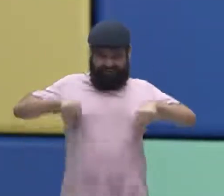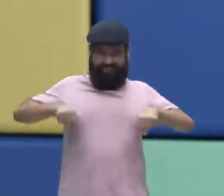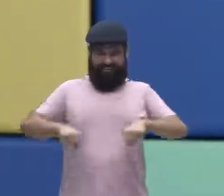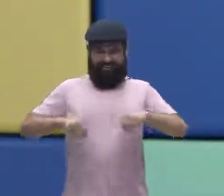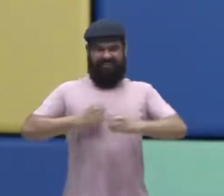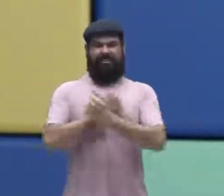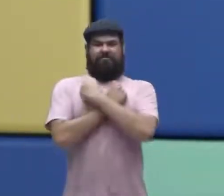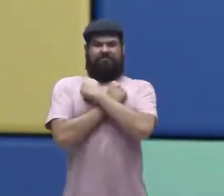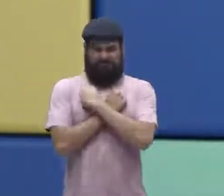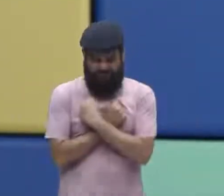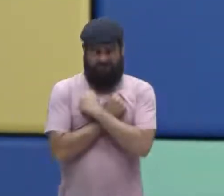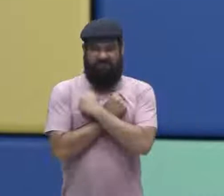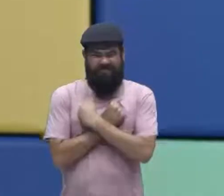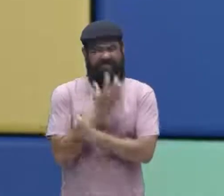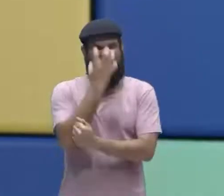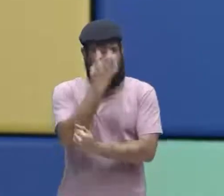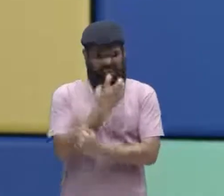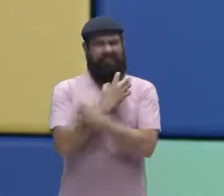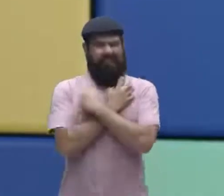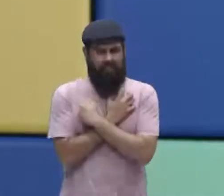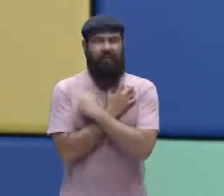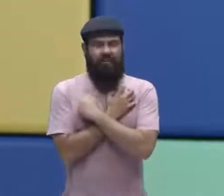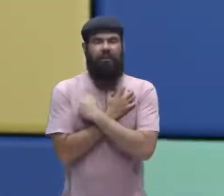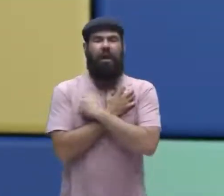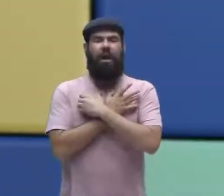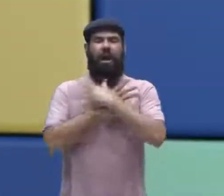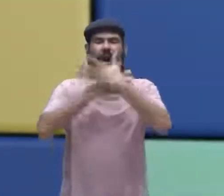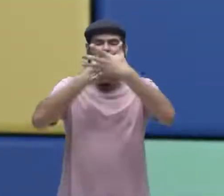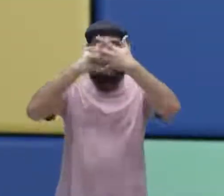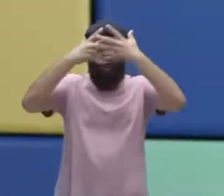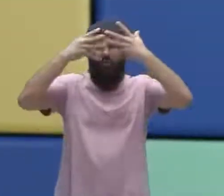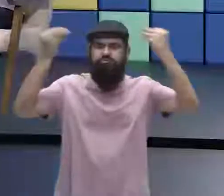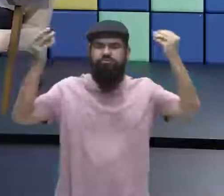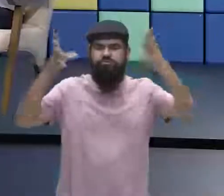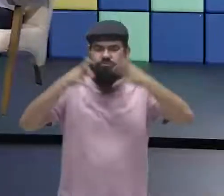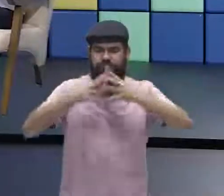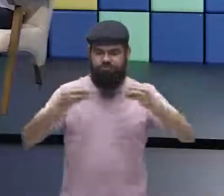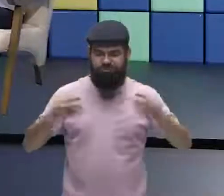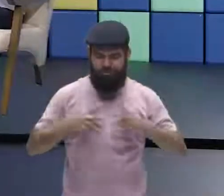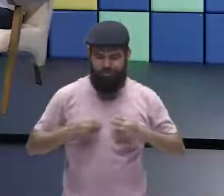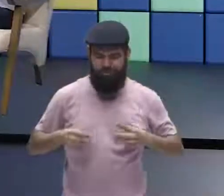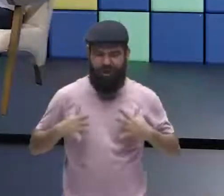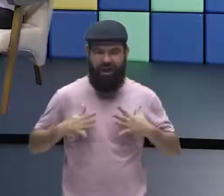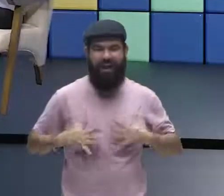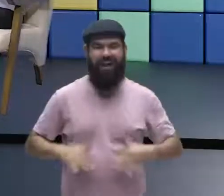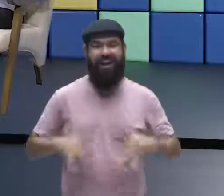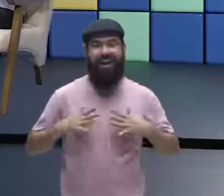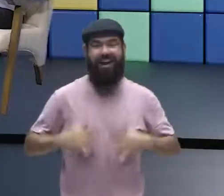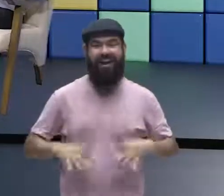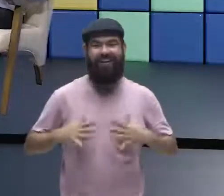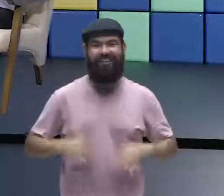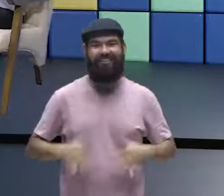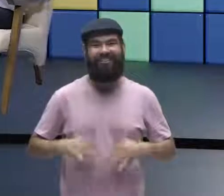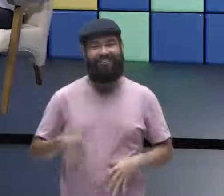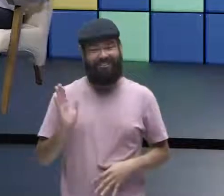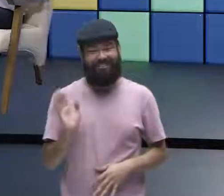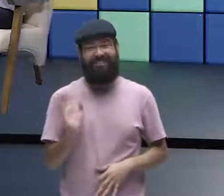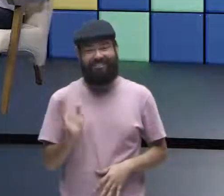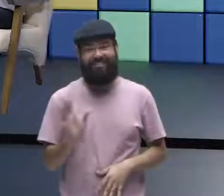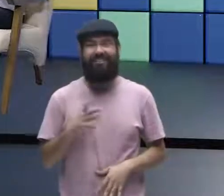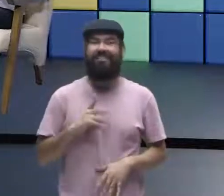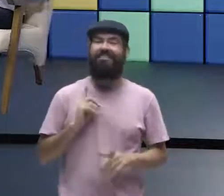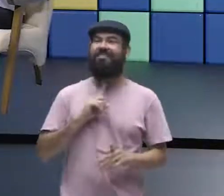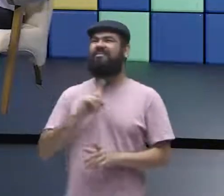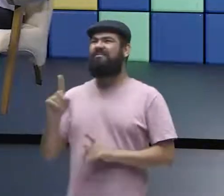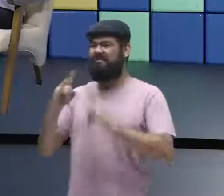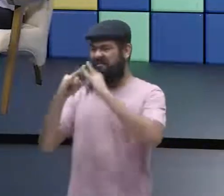era só um... Sei lá, não sei. Uma tensão no corpo, uma tensão, né? Aquela coisa assim, tudo tava me irritando ali. E aí eu fui pra